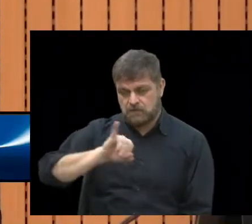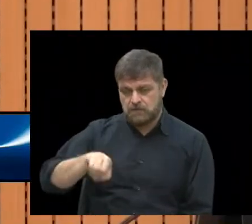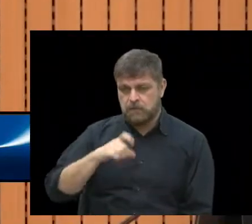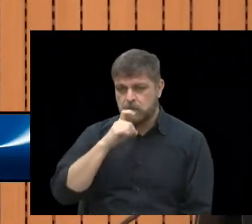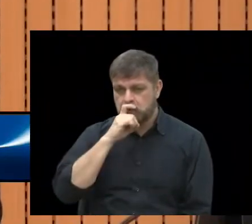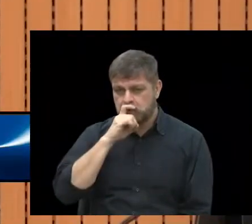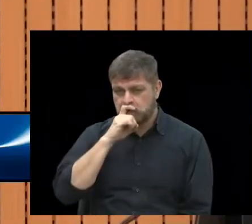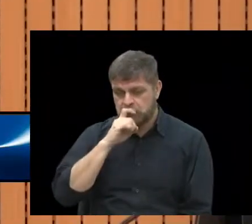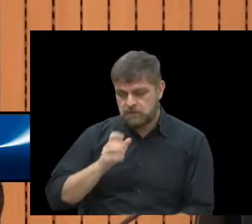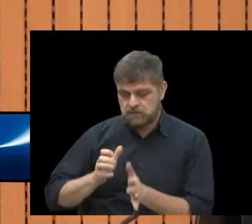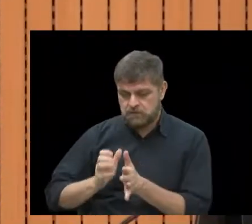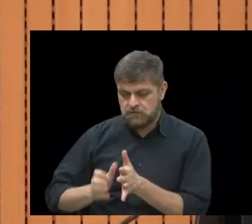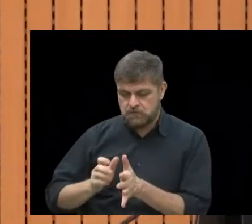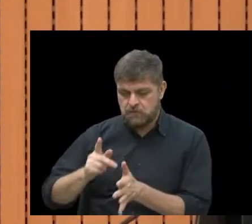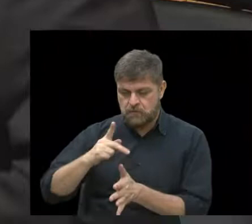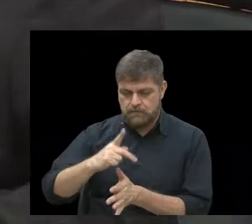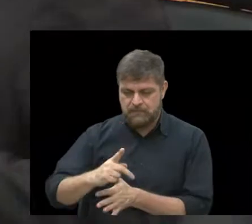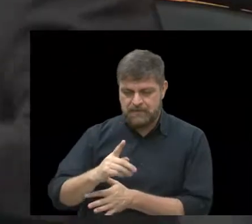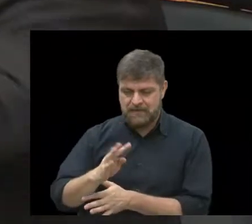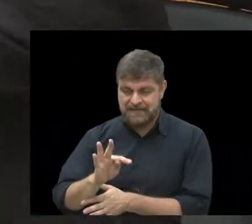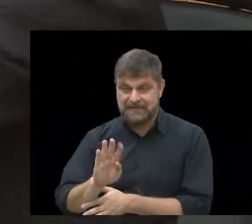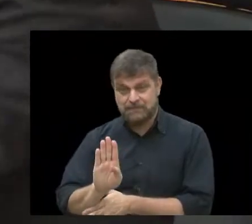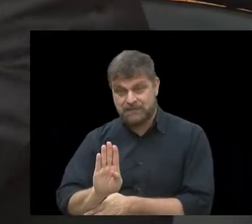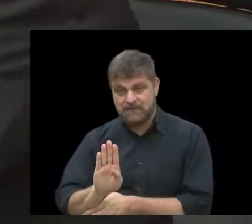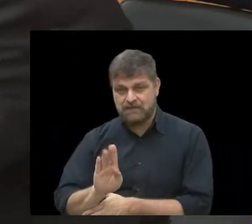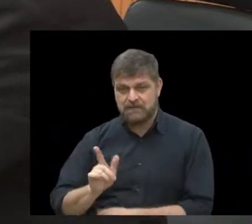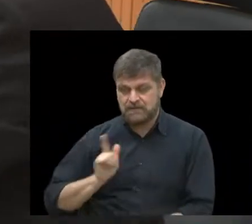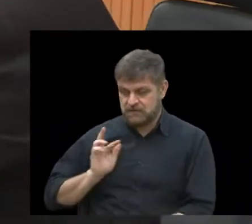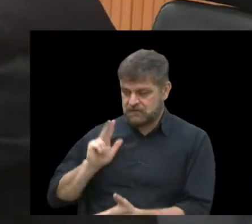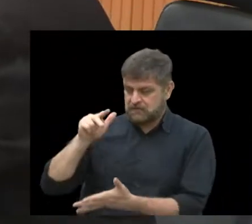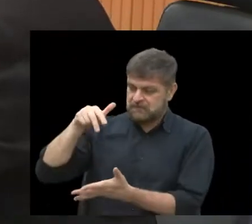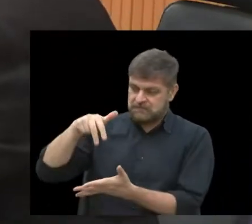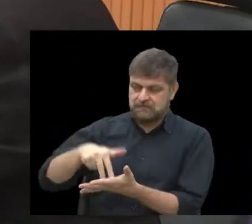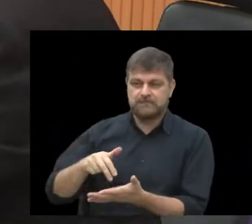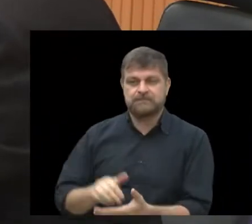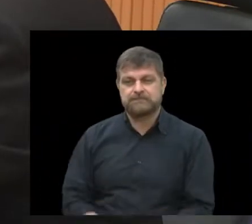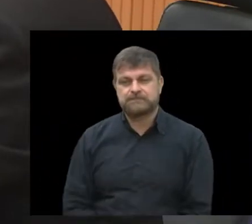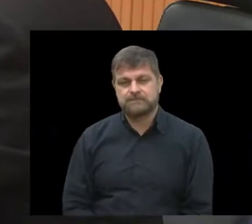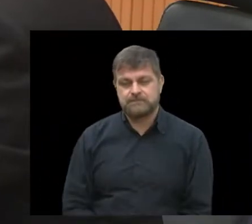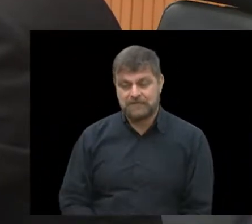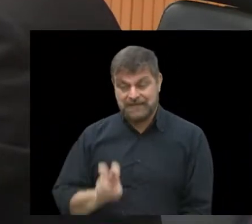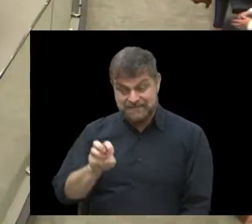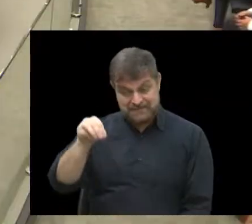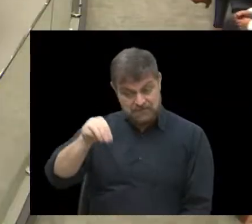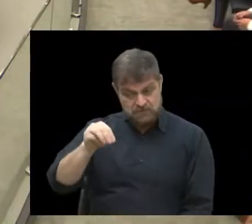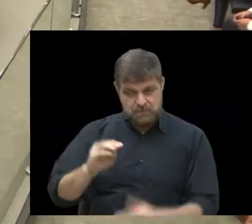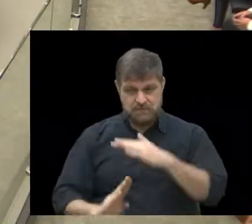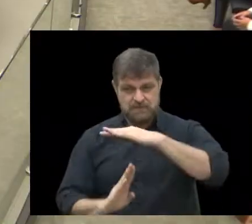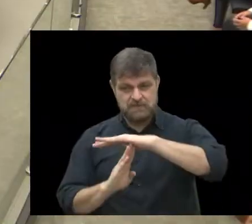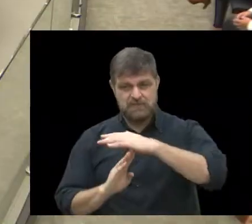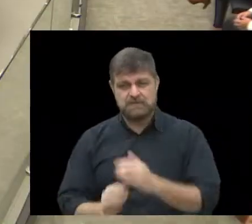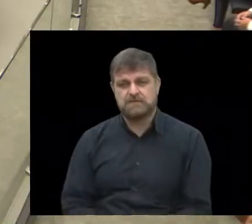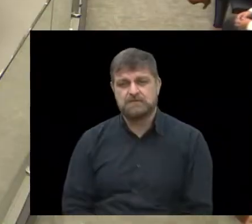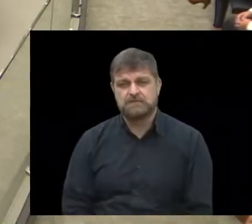do PTB. Vereador Jorge Schneider, Vossa Excelência está com a tribuna por até 5 minutos.